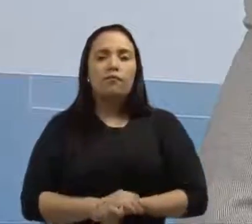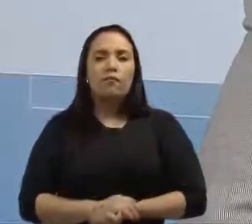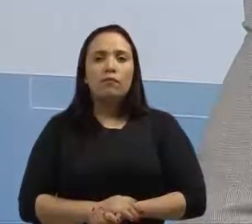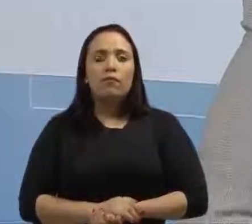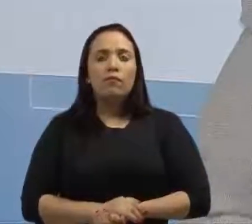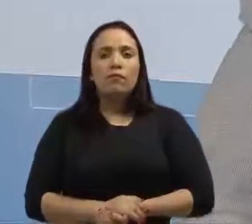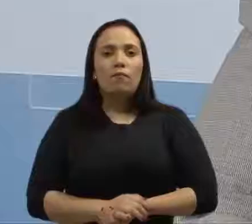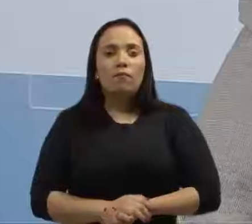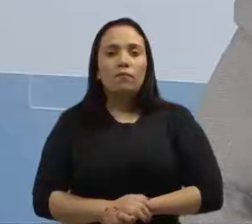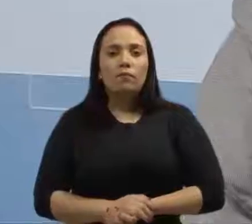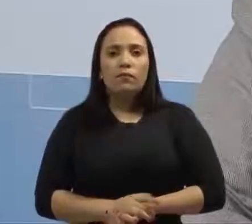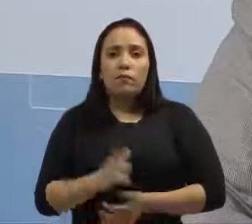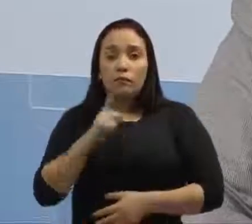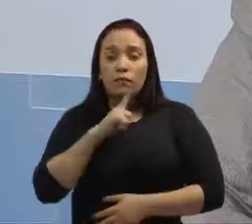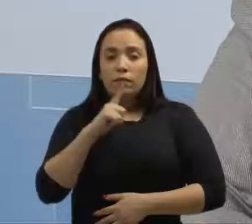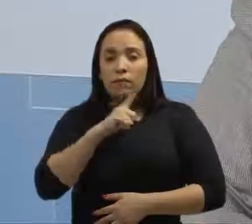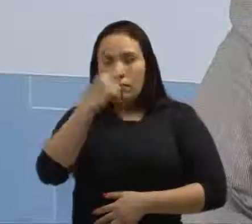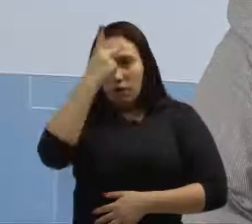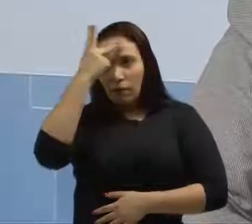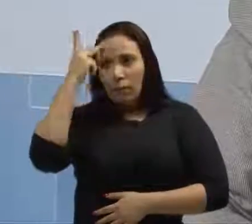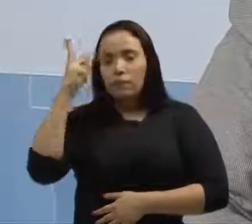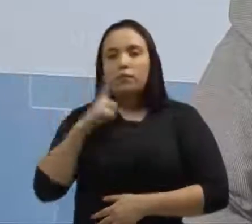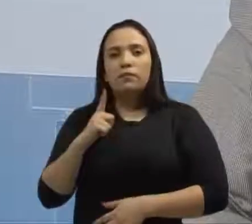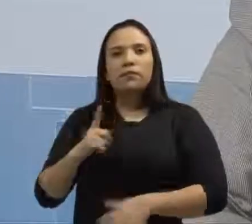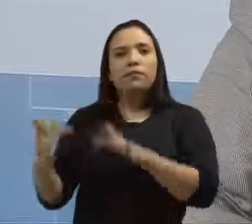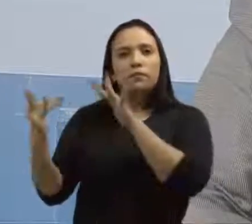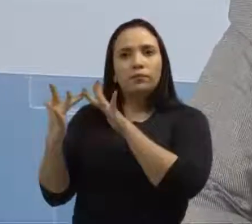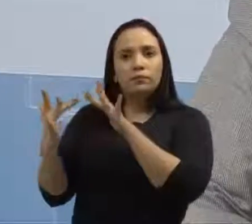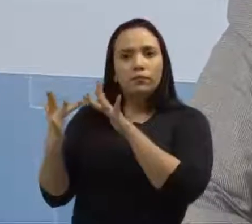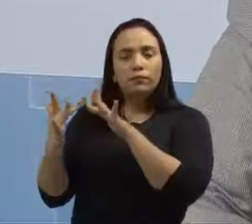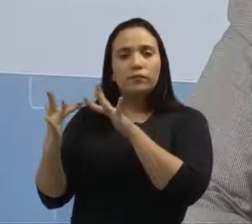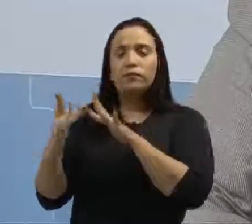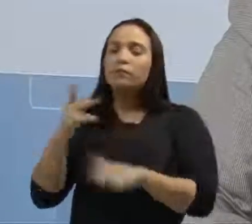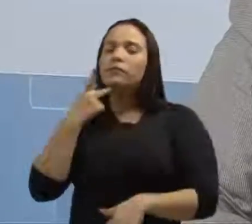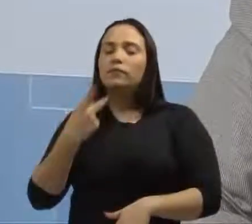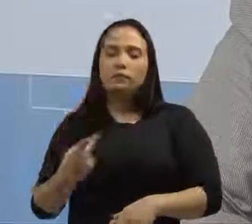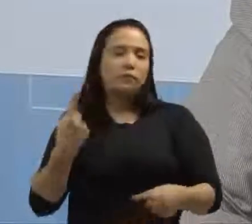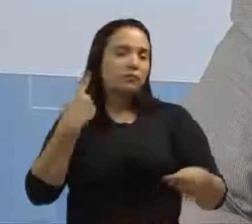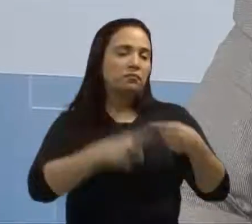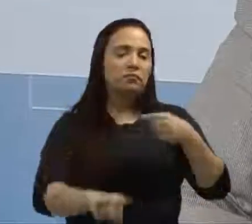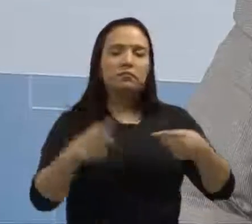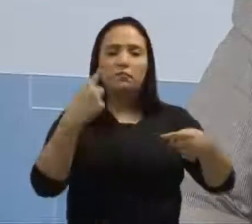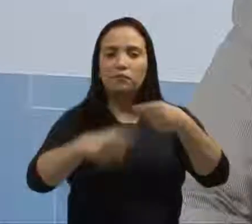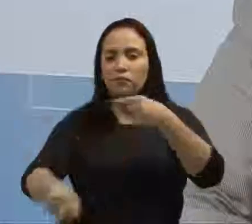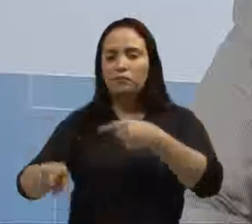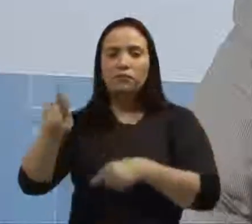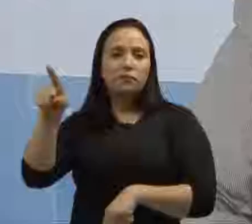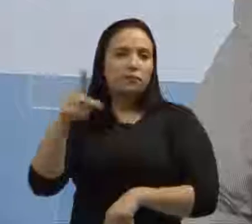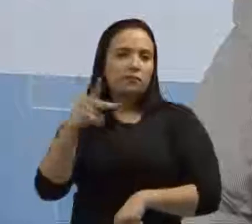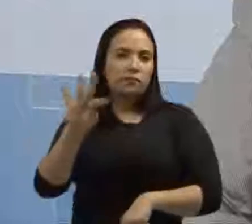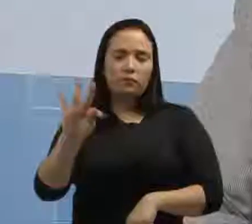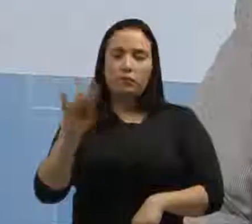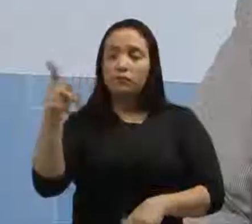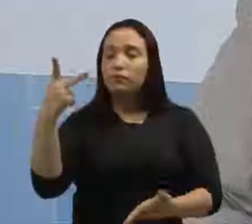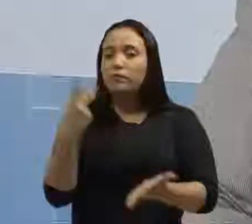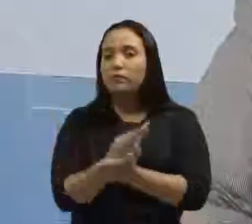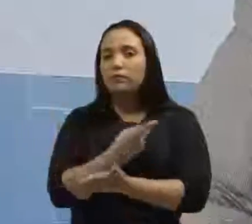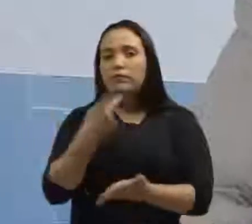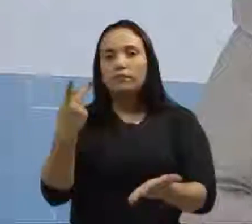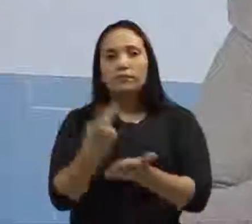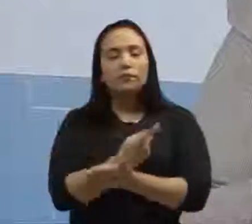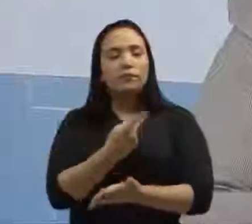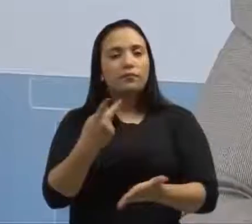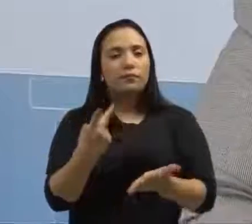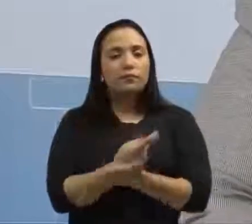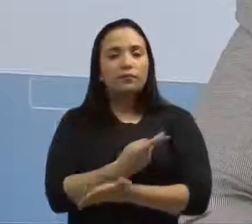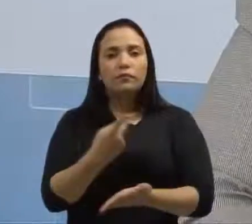nível nacional. Tem pessoas ligadas a mim, né, que estão aí no governo e discordam do que eu estou dizendo, acha que está errado. Né?